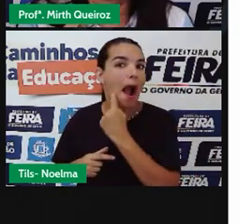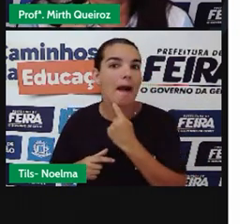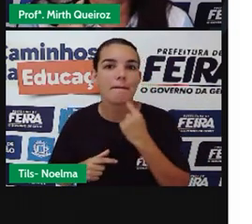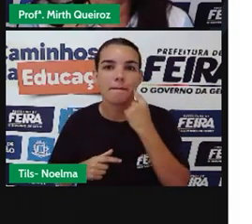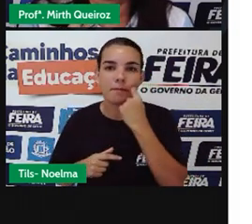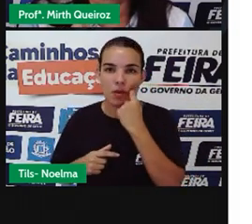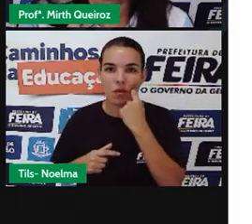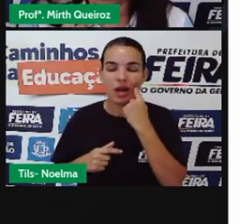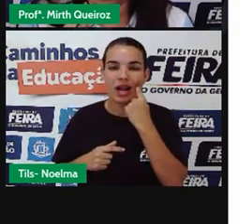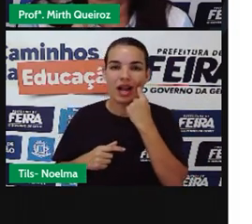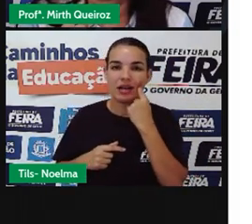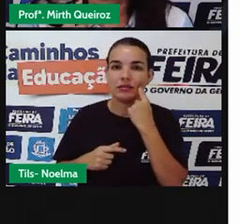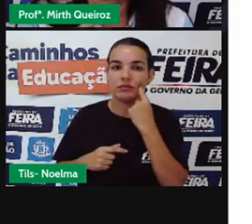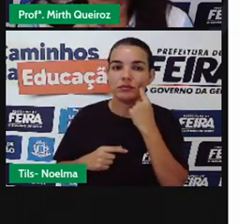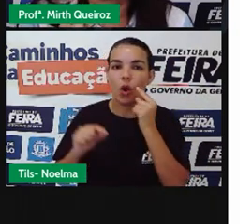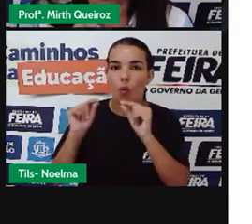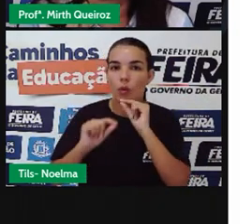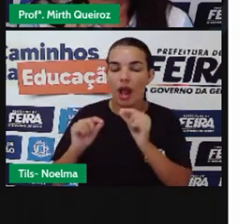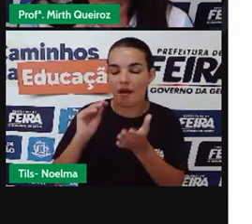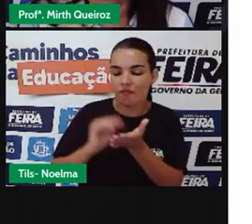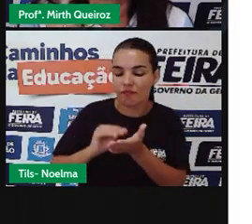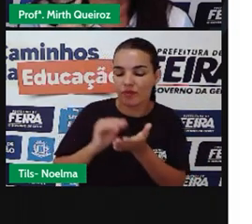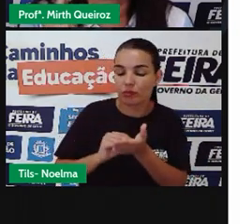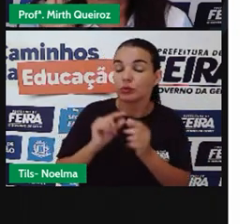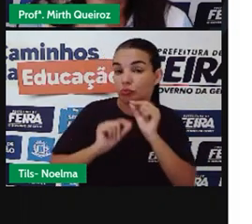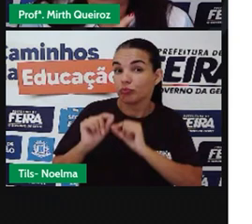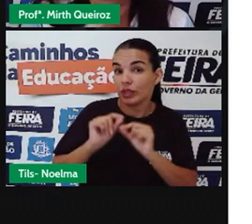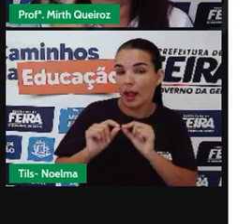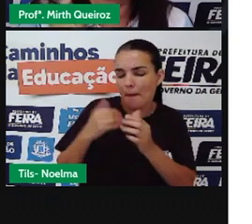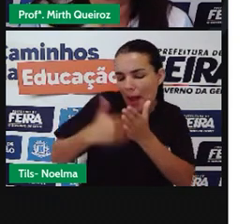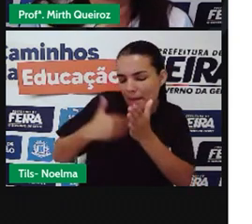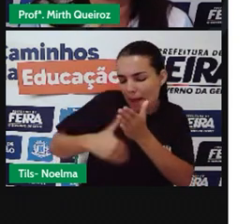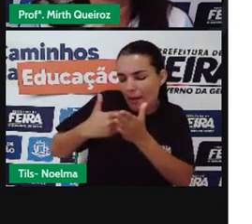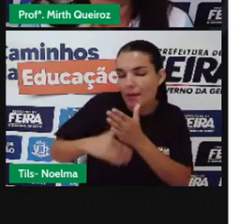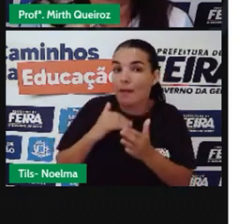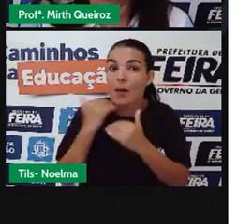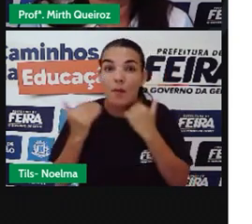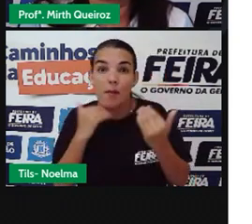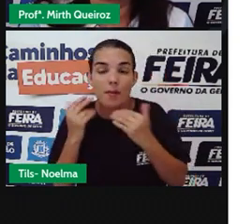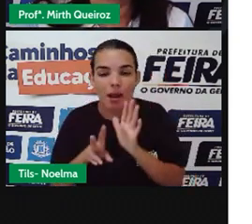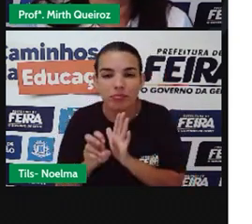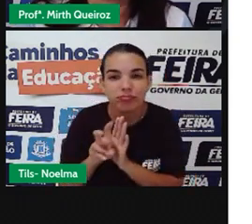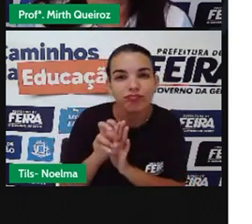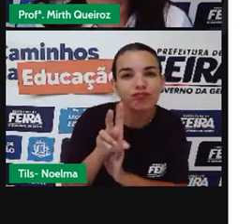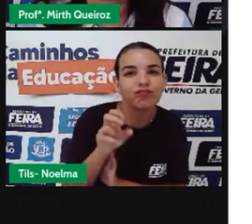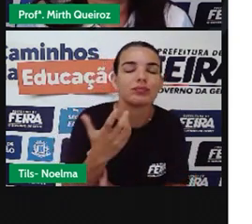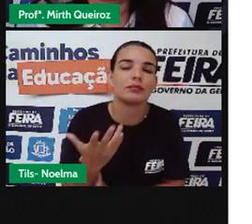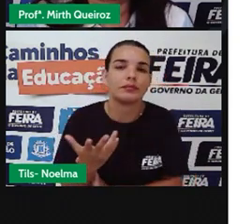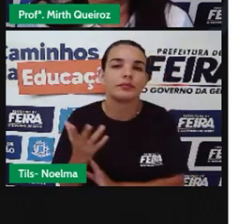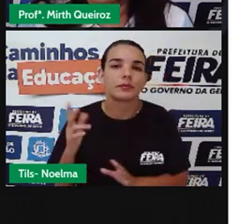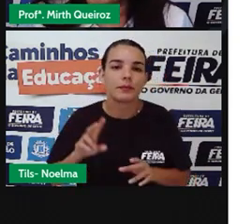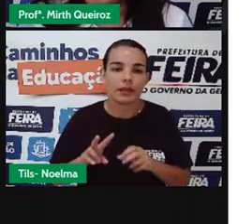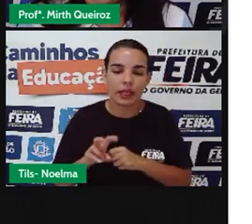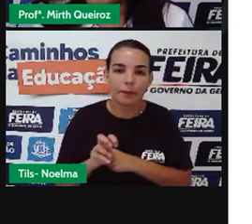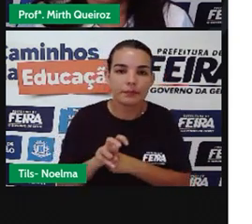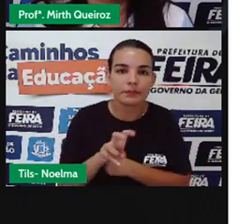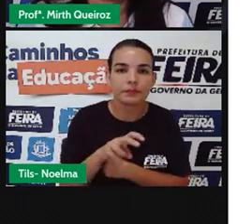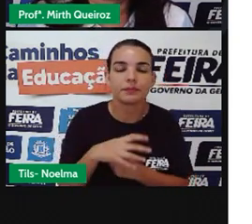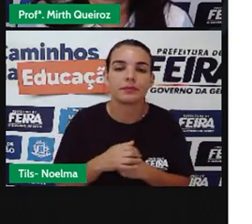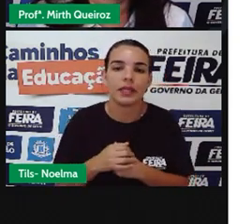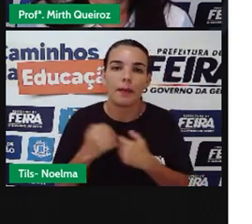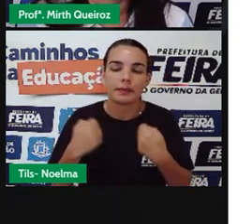favorecer na falta de desenvolvimento das bactérias bactérias Não de boa ela também vai ajudar aí a